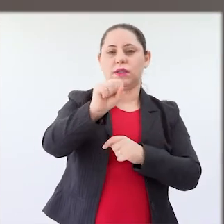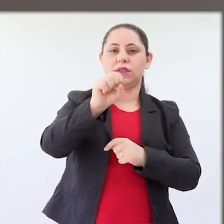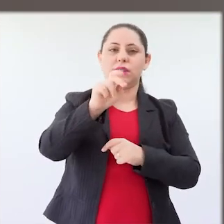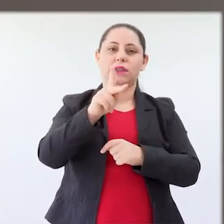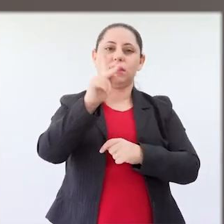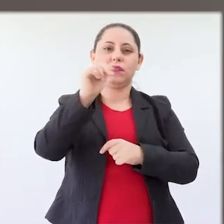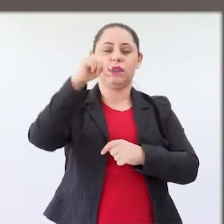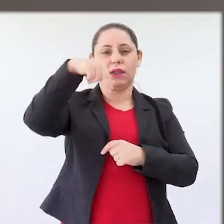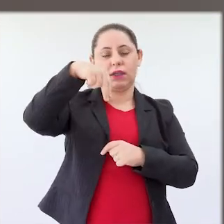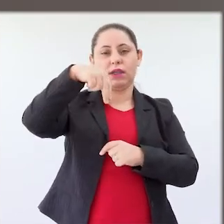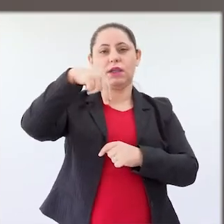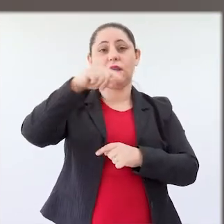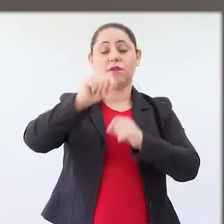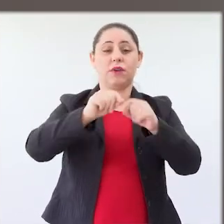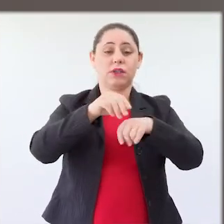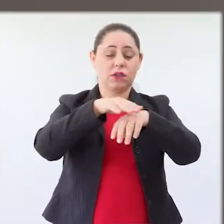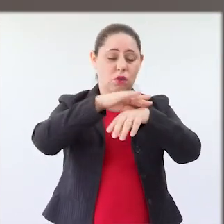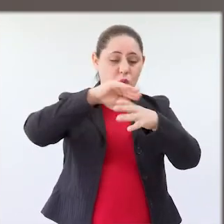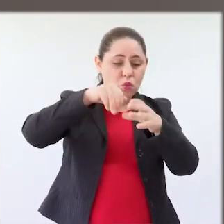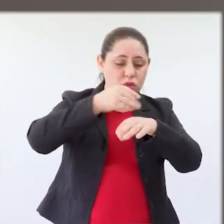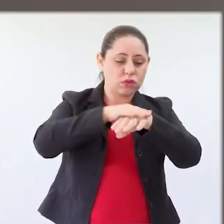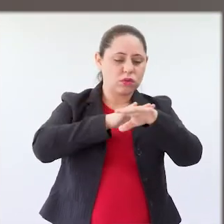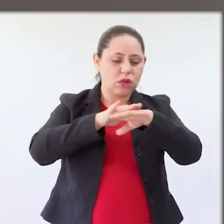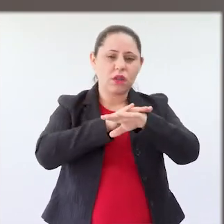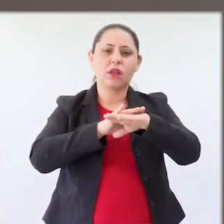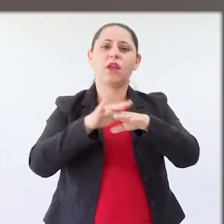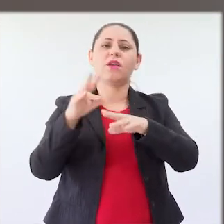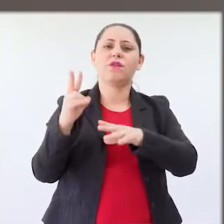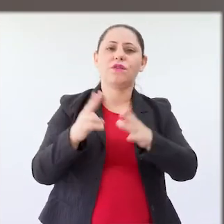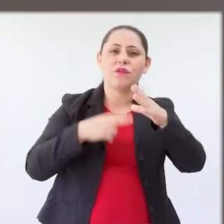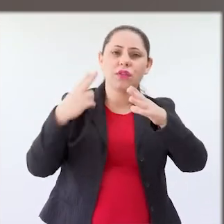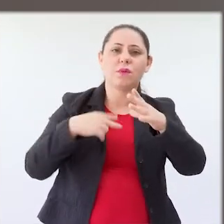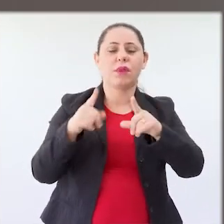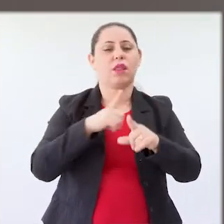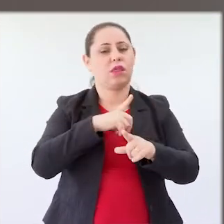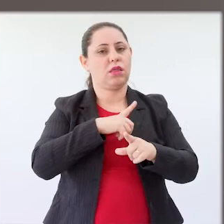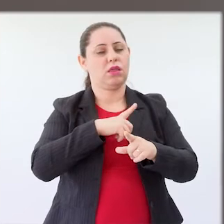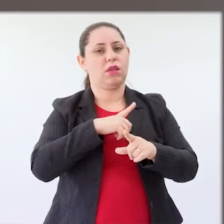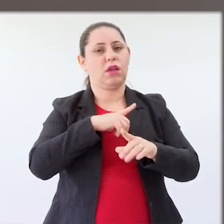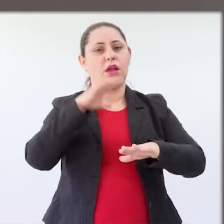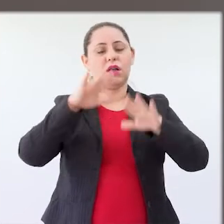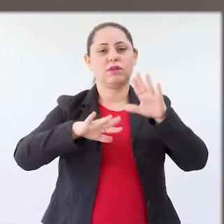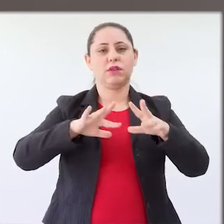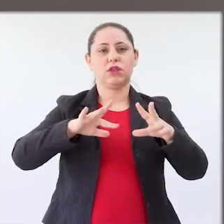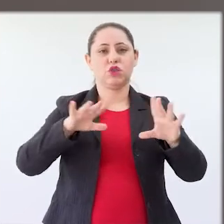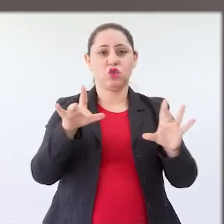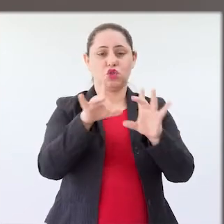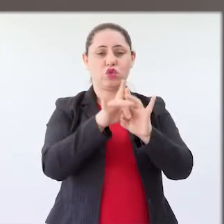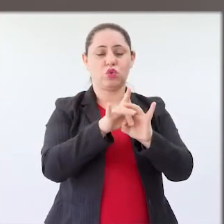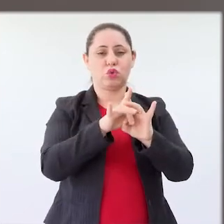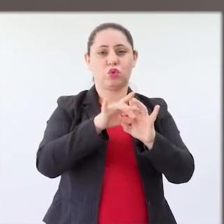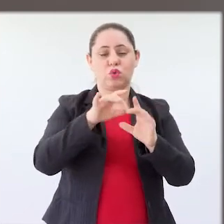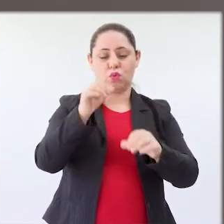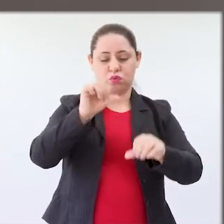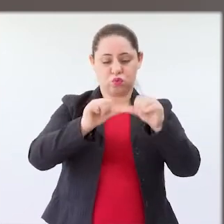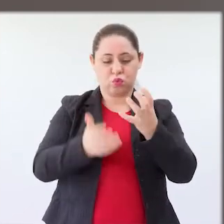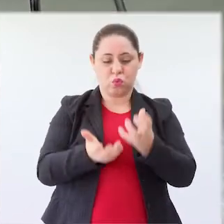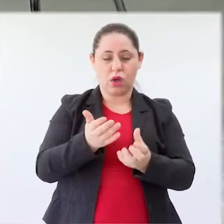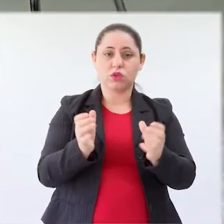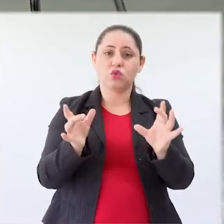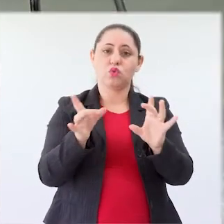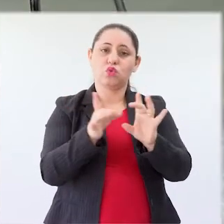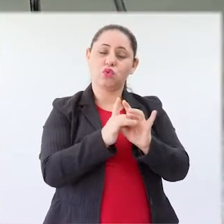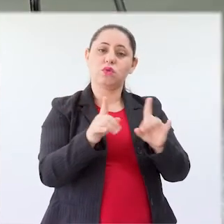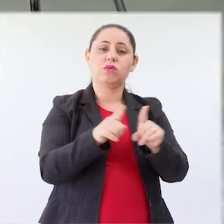por exemplo, o Skin Buster, que é um produto que hidrata muito, tem polivitamínicos. Às vezes a gente pode associar com ácido hialurônico junto, na